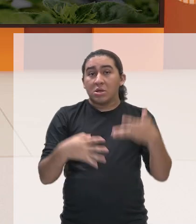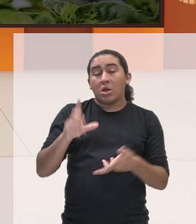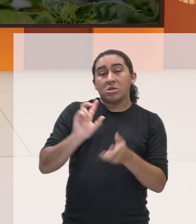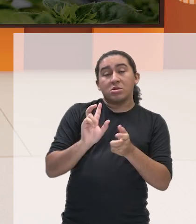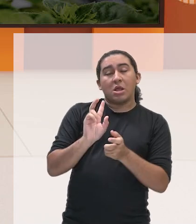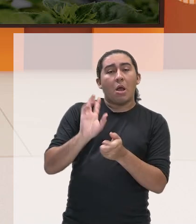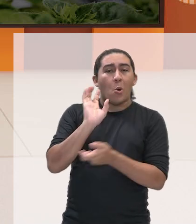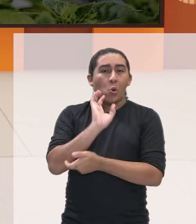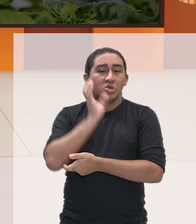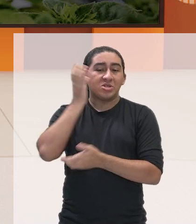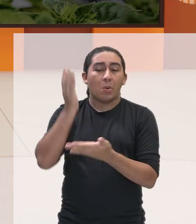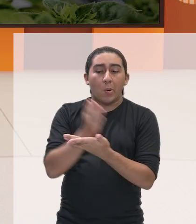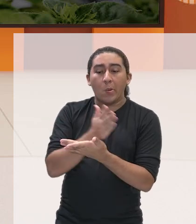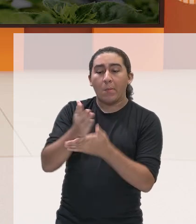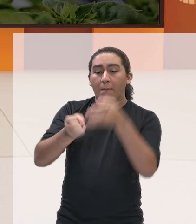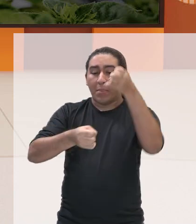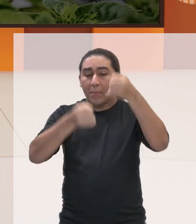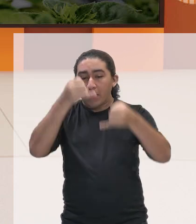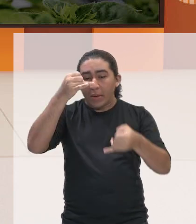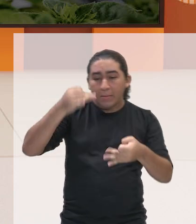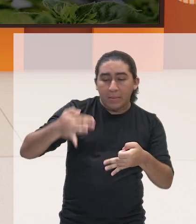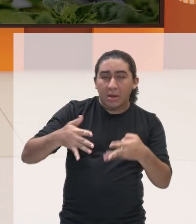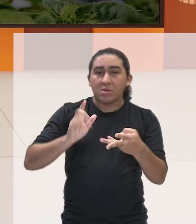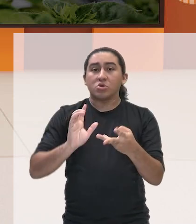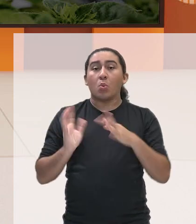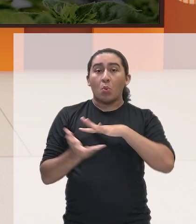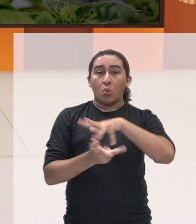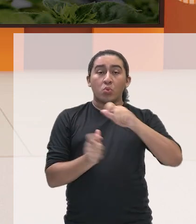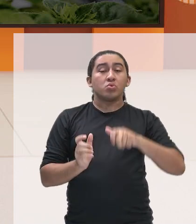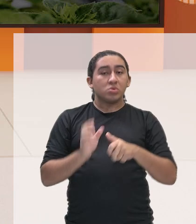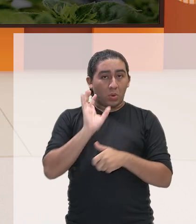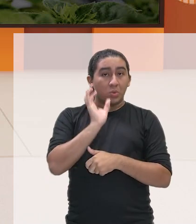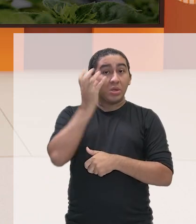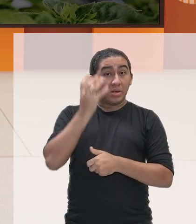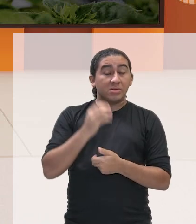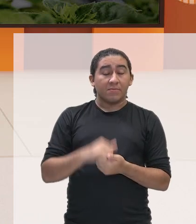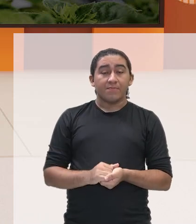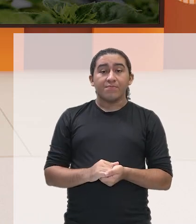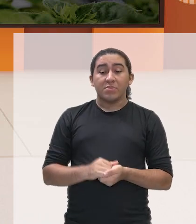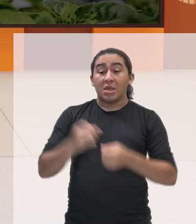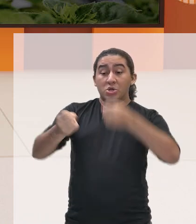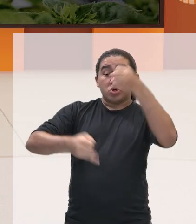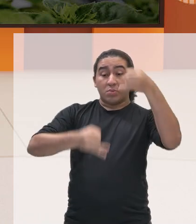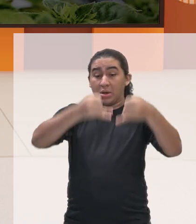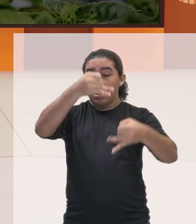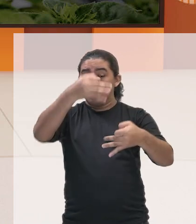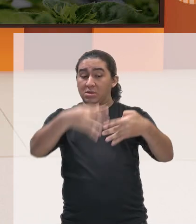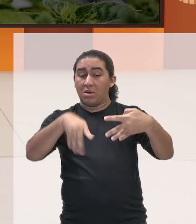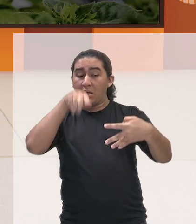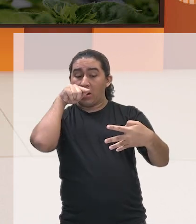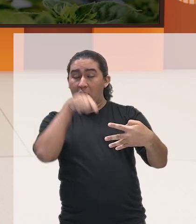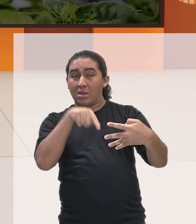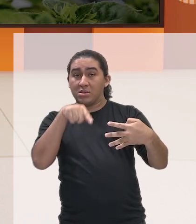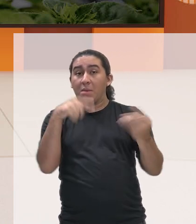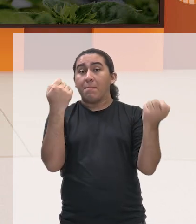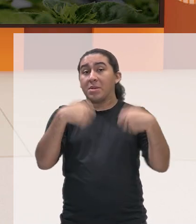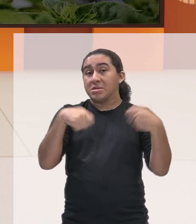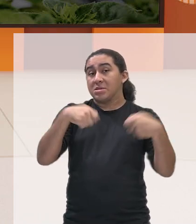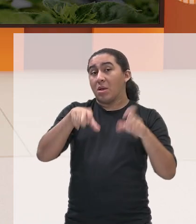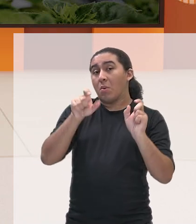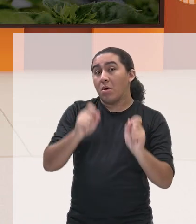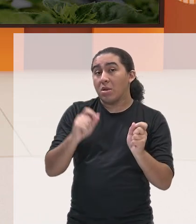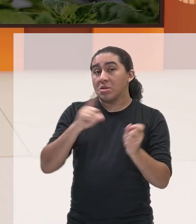diferentes eventos que acontecem em nosso mundo. Explicações essas que permitem ou precisam